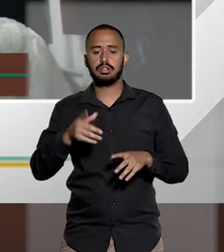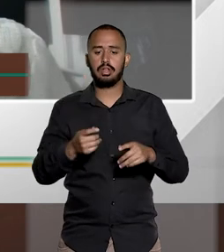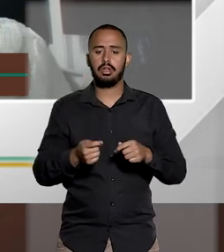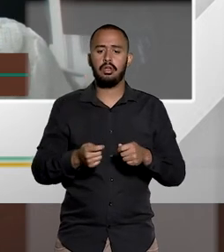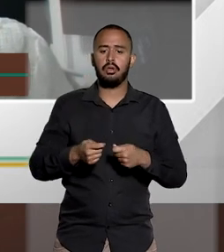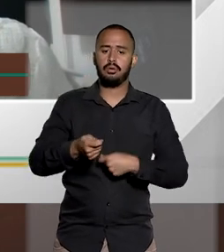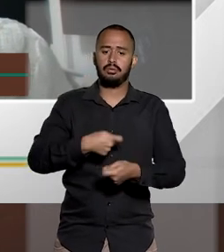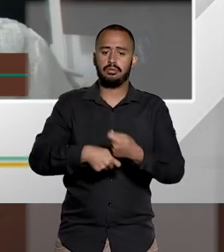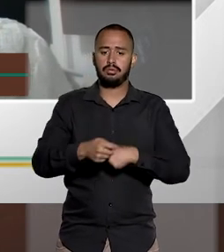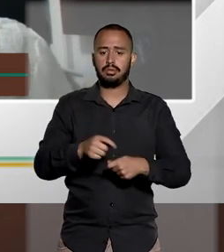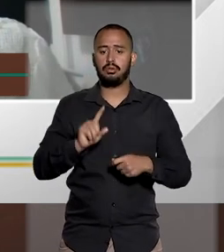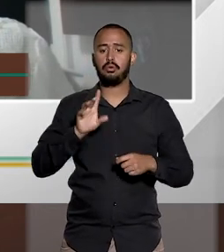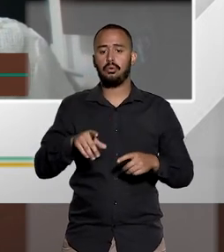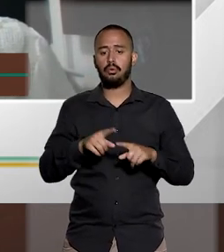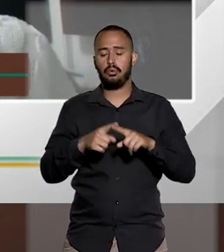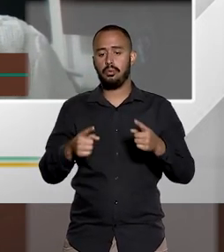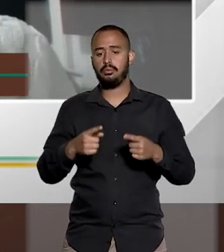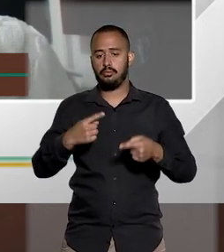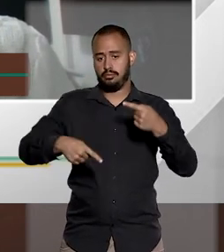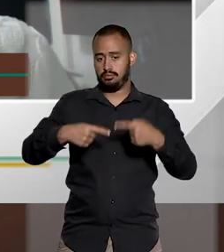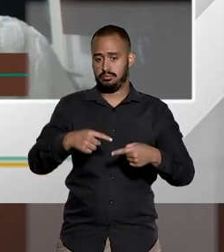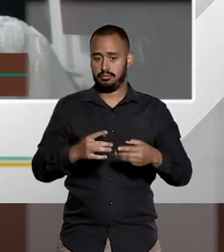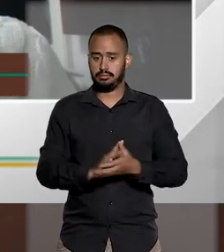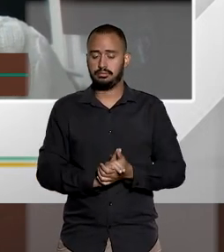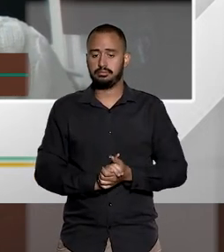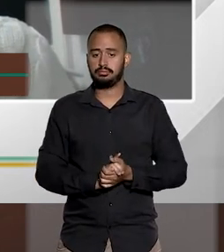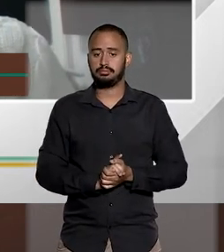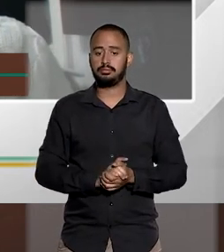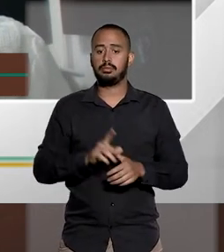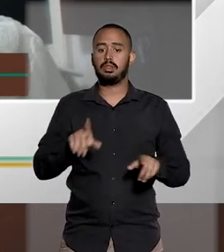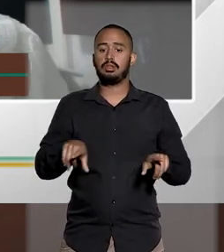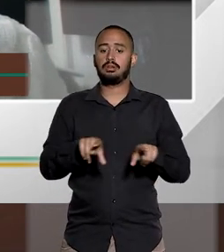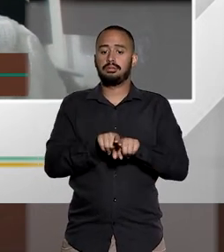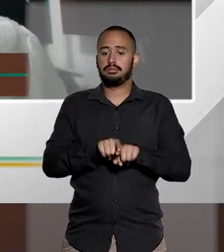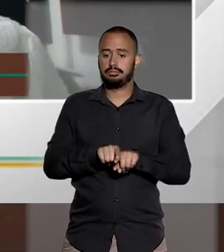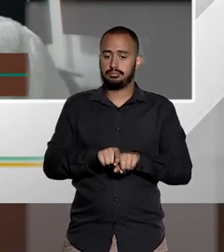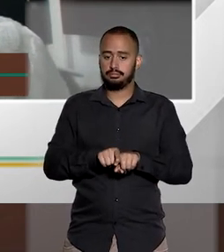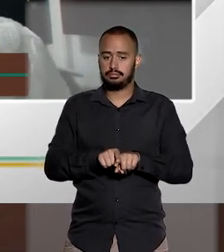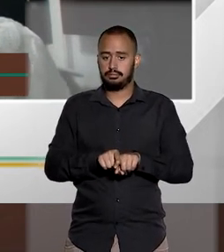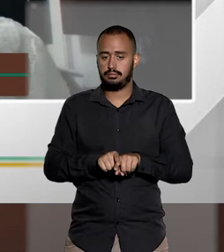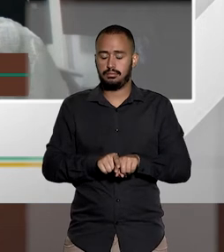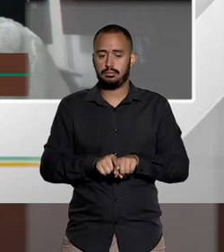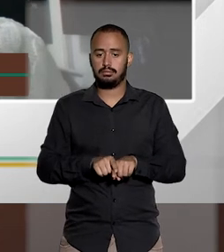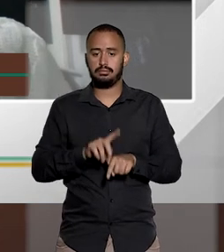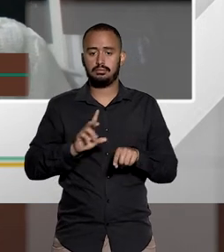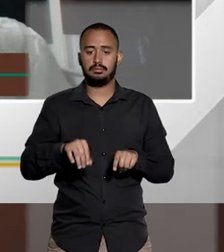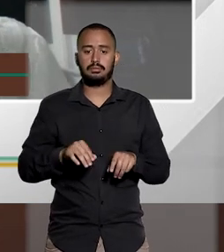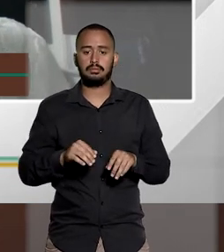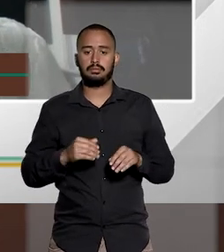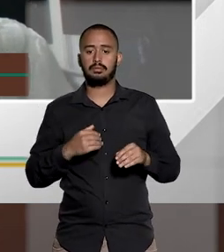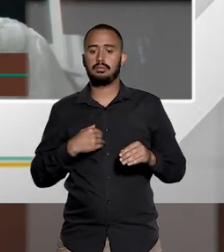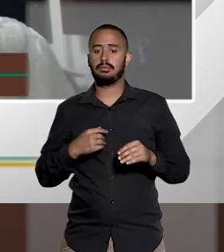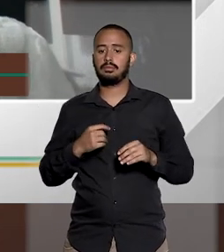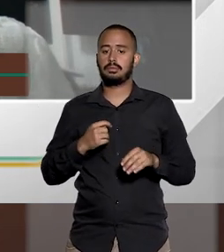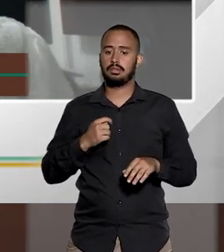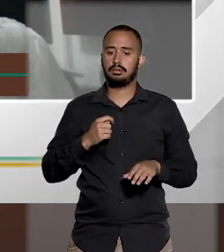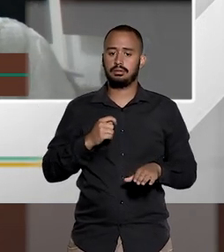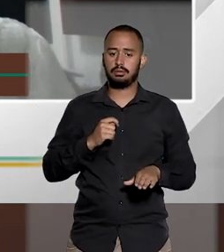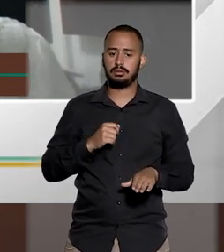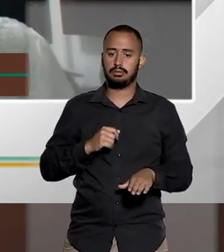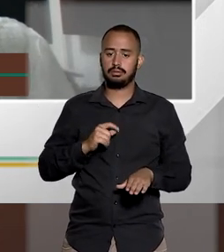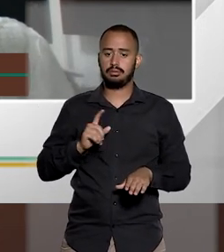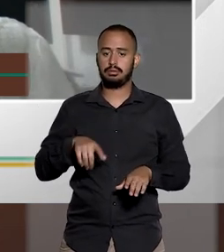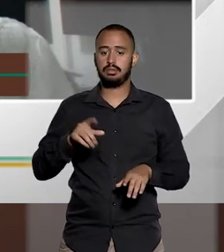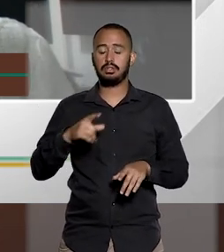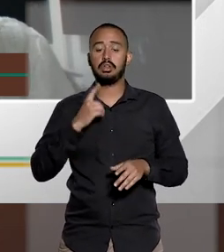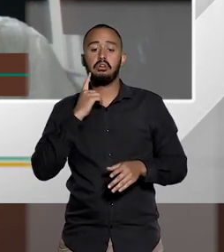arbitragens como árbitro. Também os casos de inadimplemento de obrigações e no caso em que se